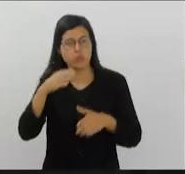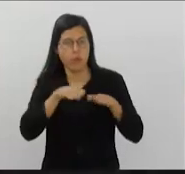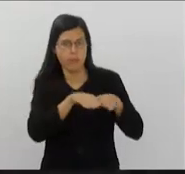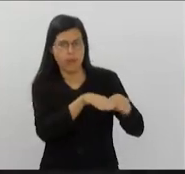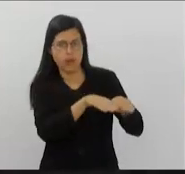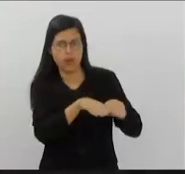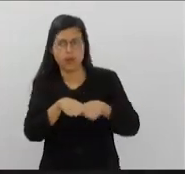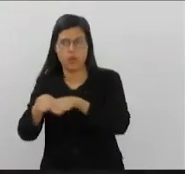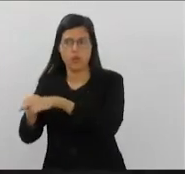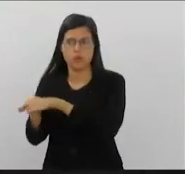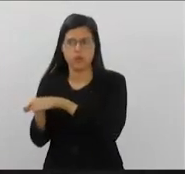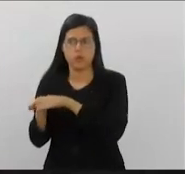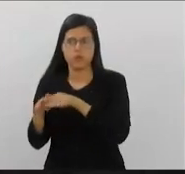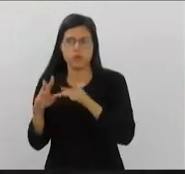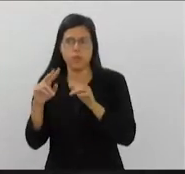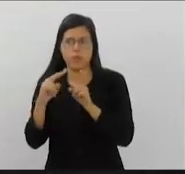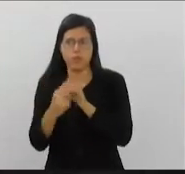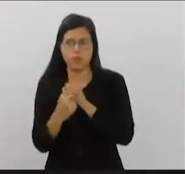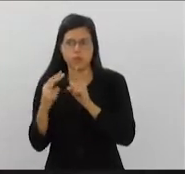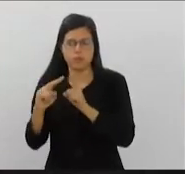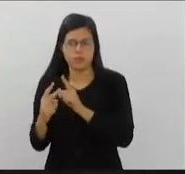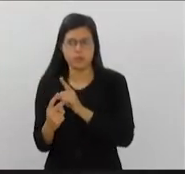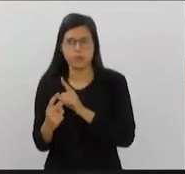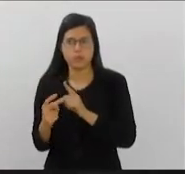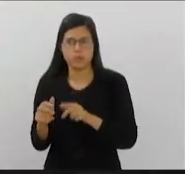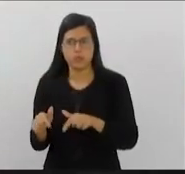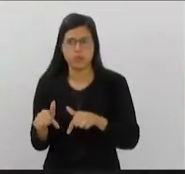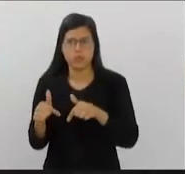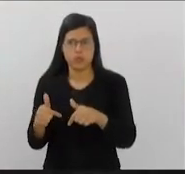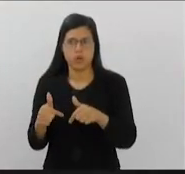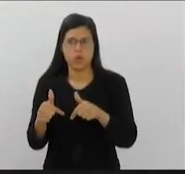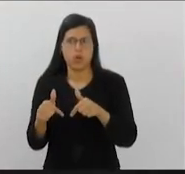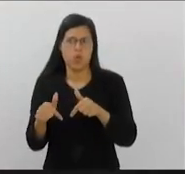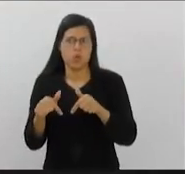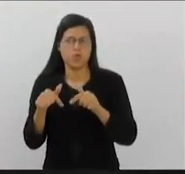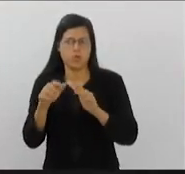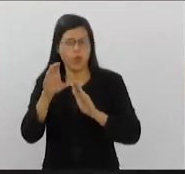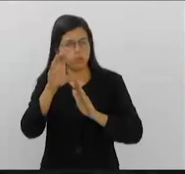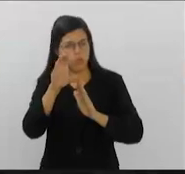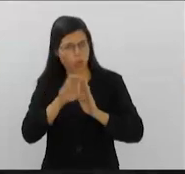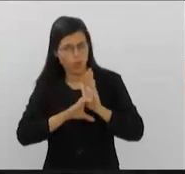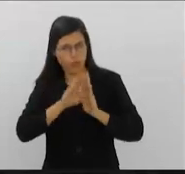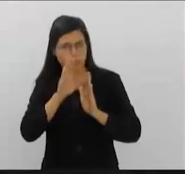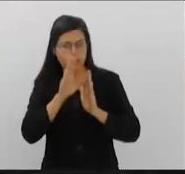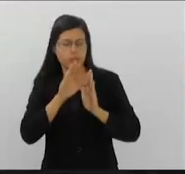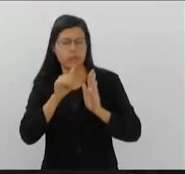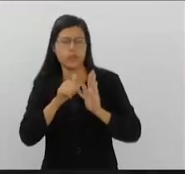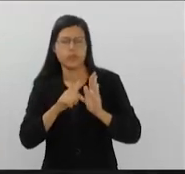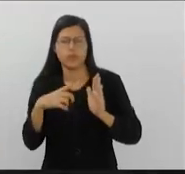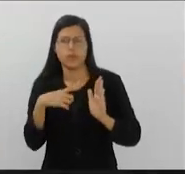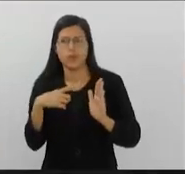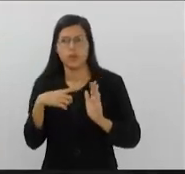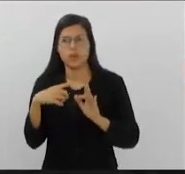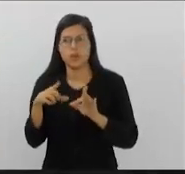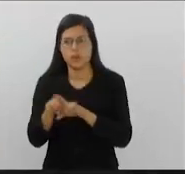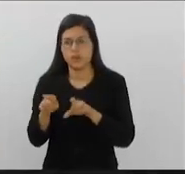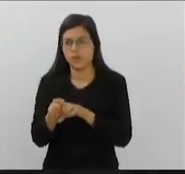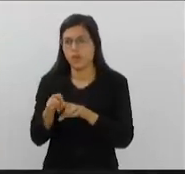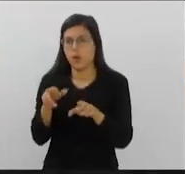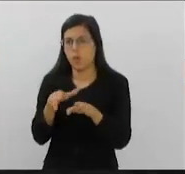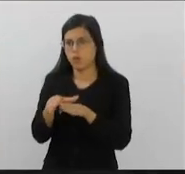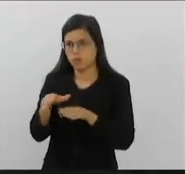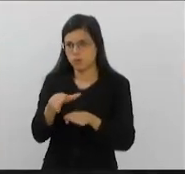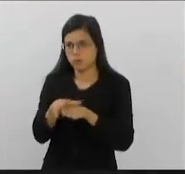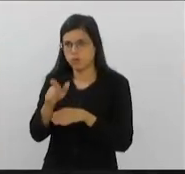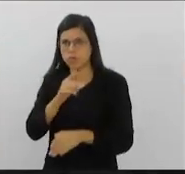da atuação sobre os currículos implementados, quanto também de uma orientação para